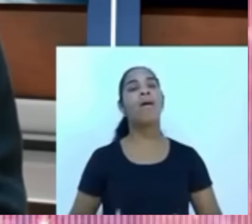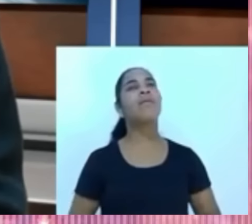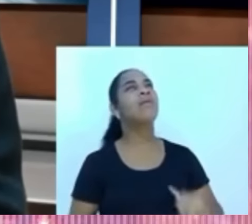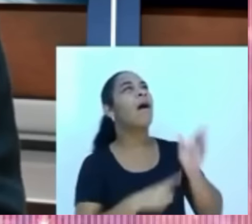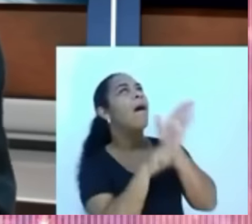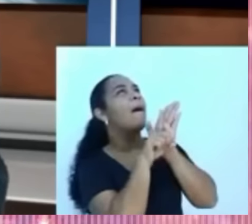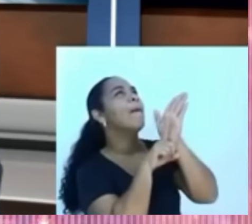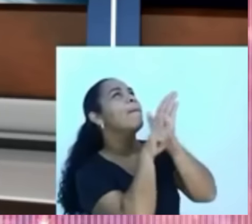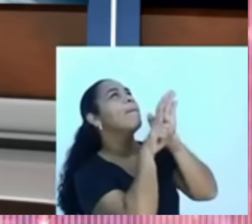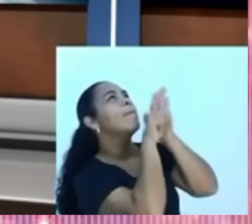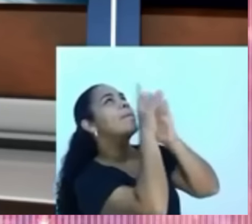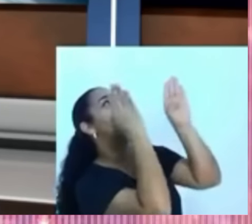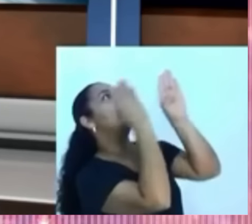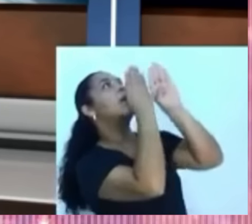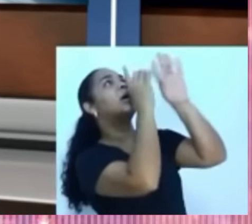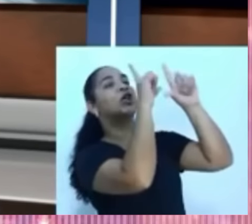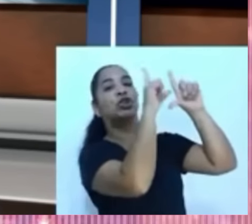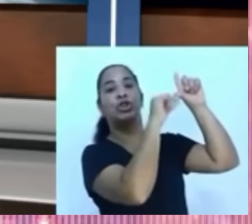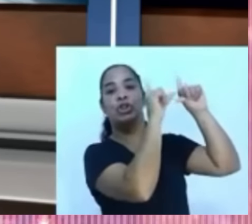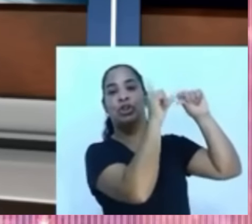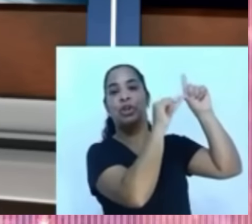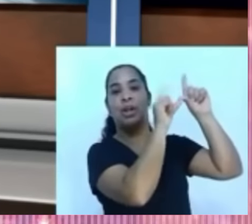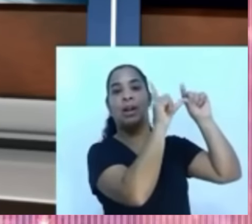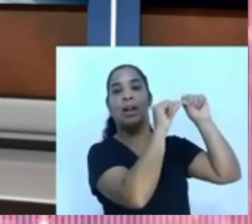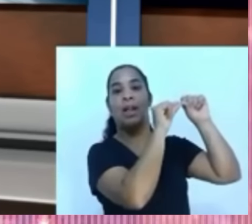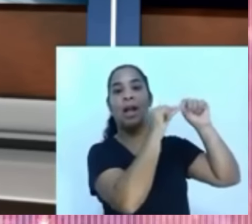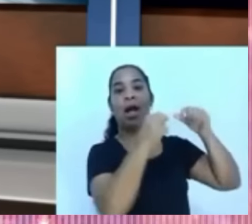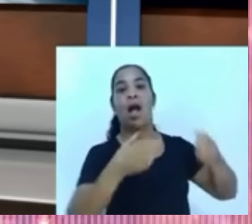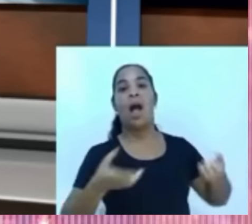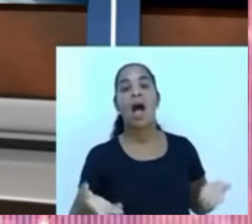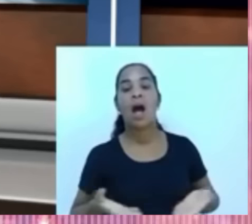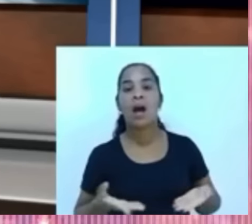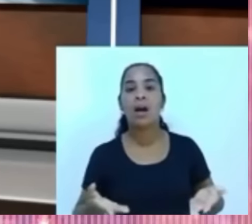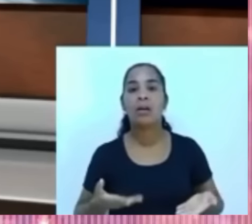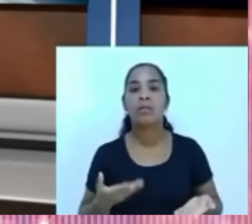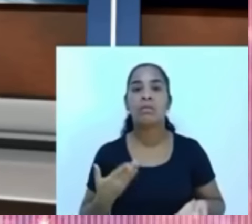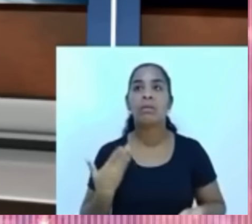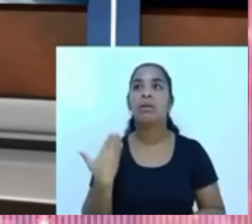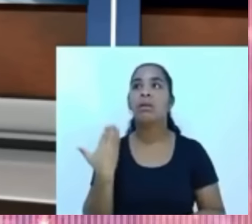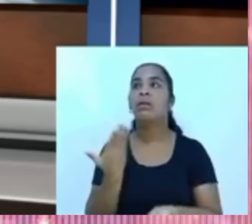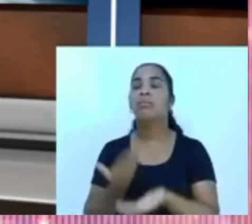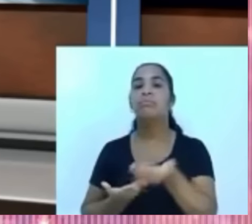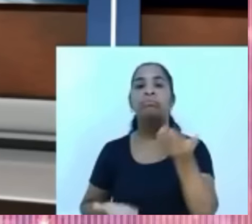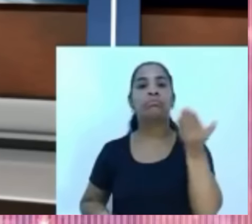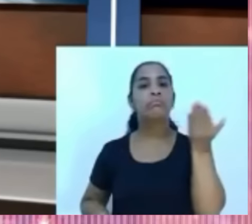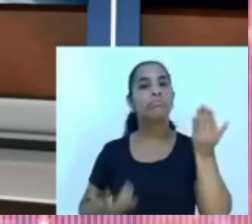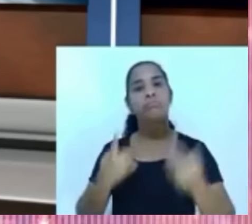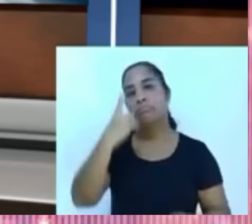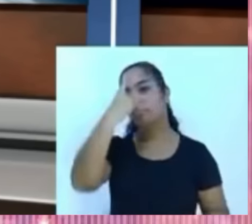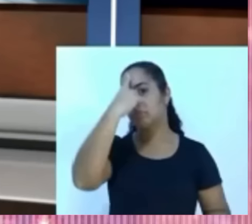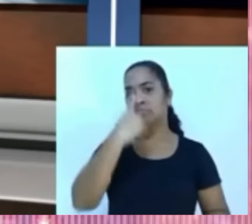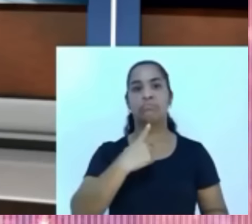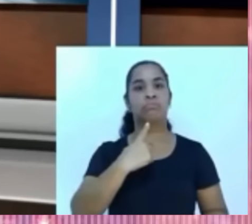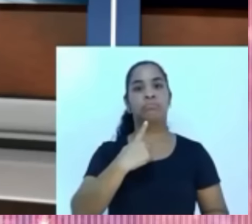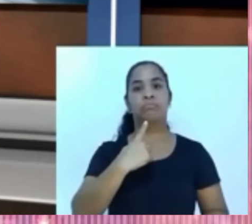estrelas está caminhando para perder a Persona e